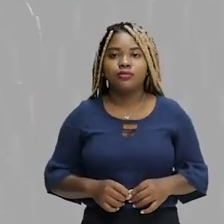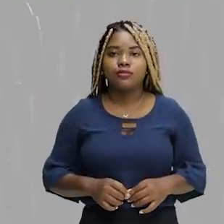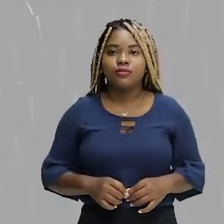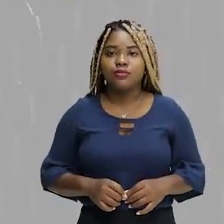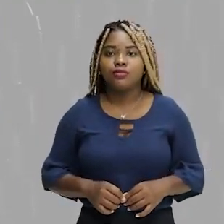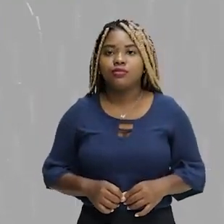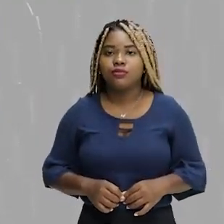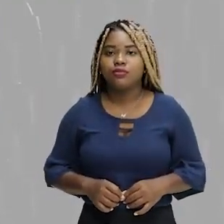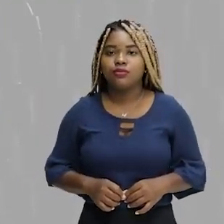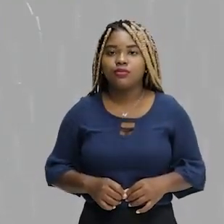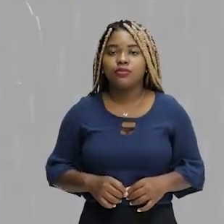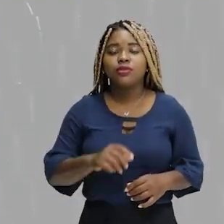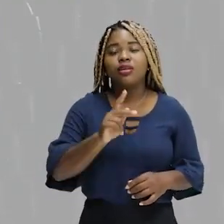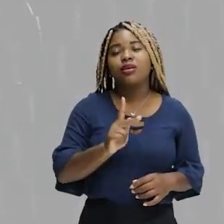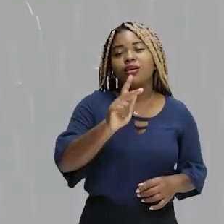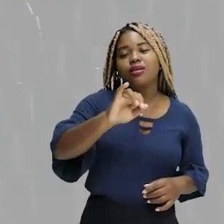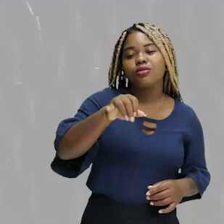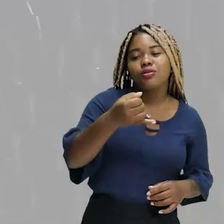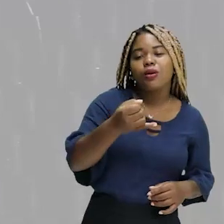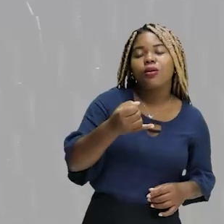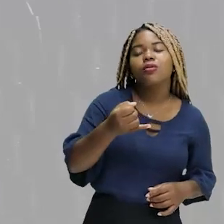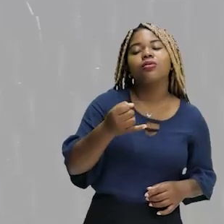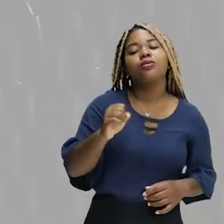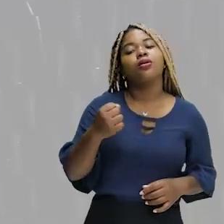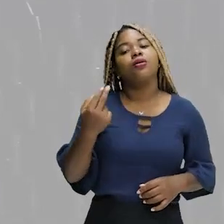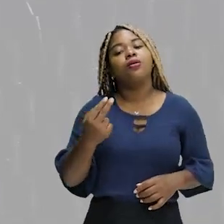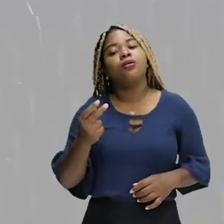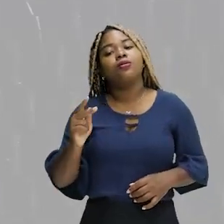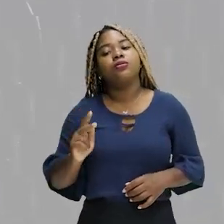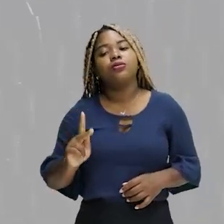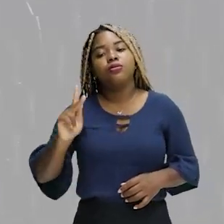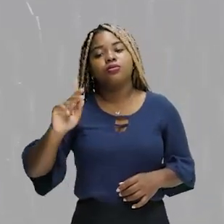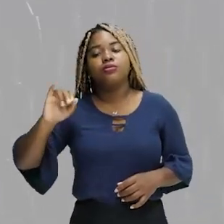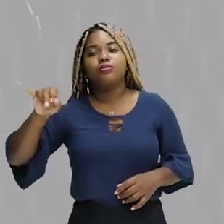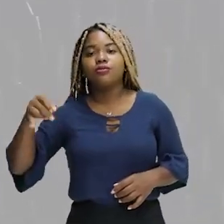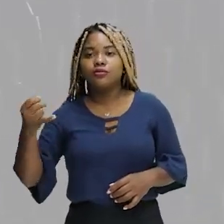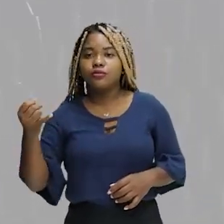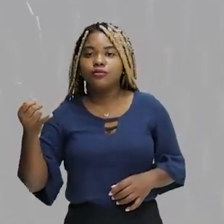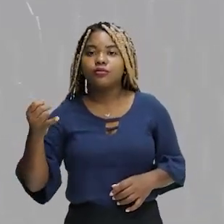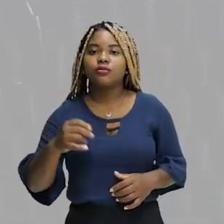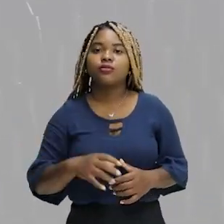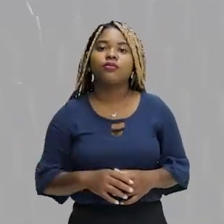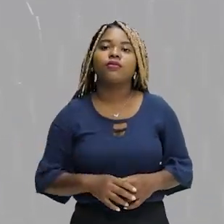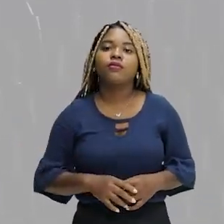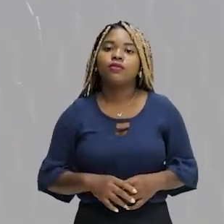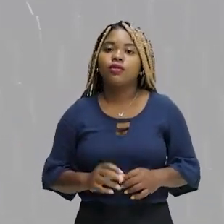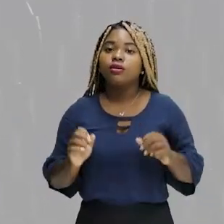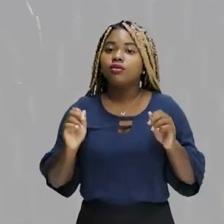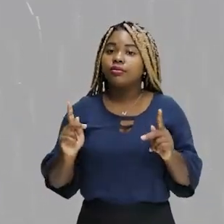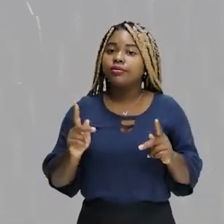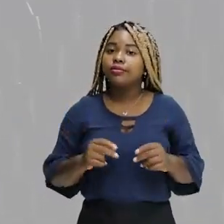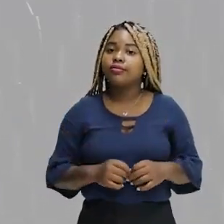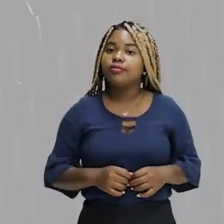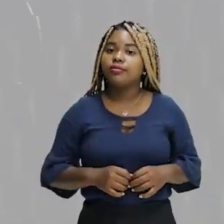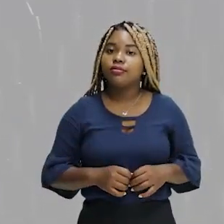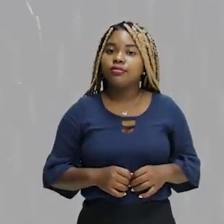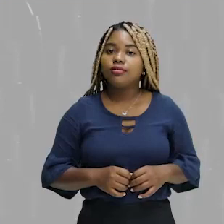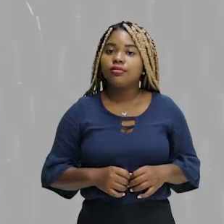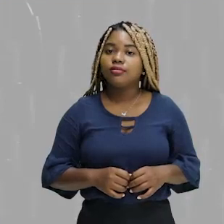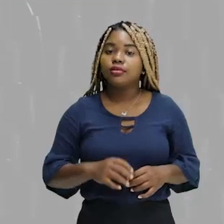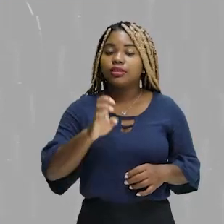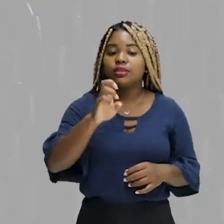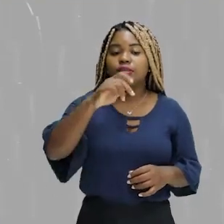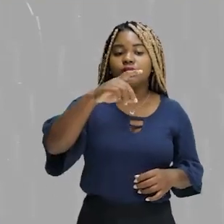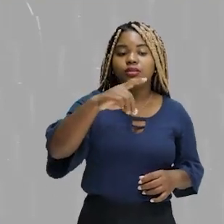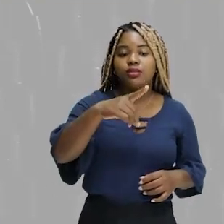na forma de kJ, né? Quilocaloria, ou quilocalorias, né? Quilojoules. Show? Positivo,